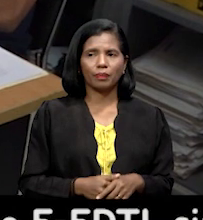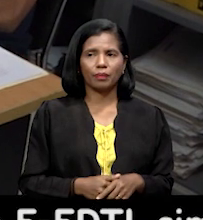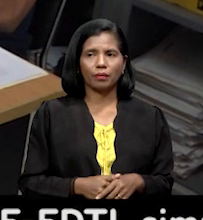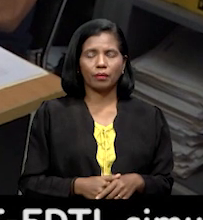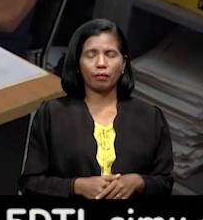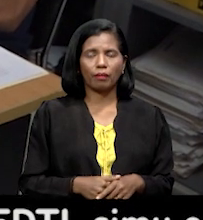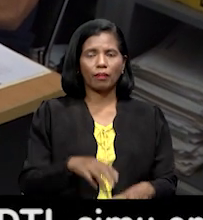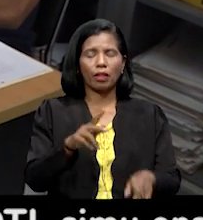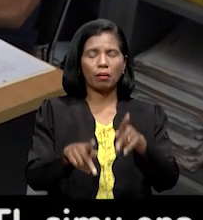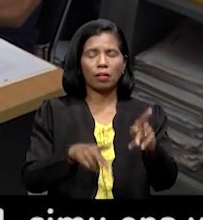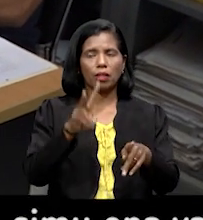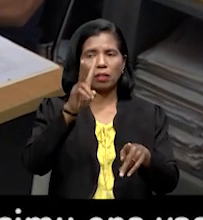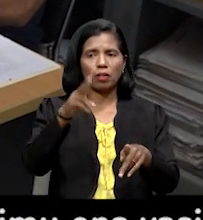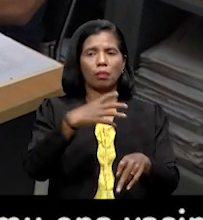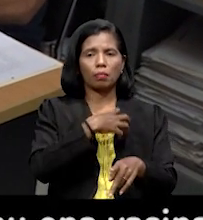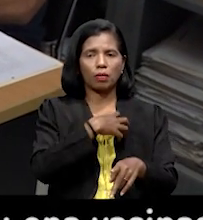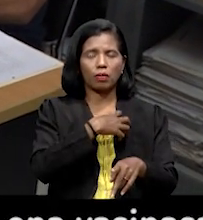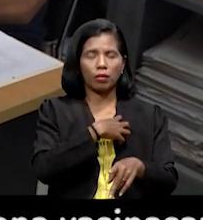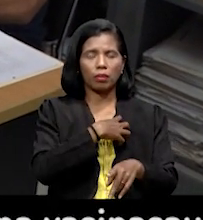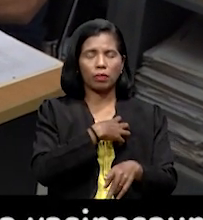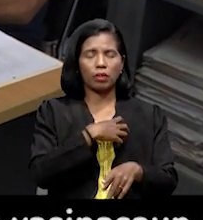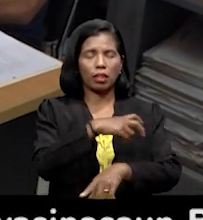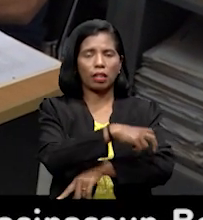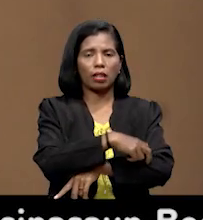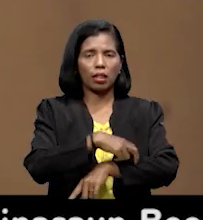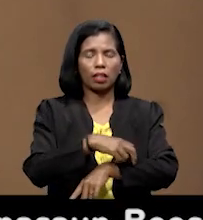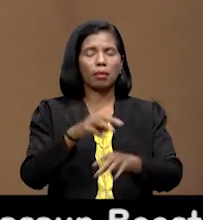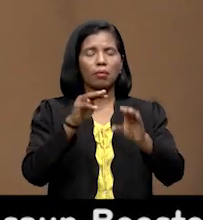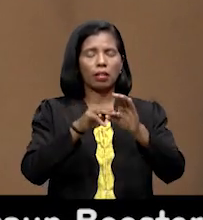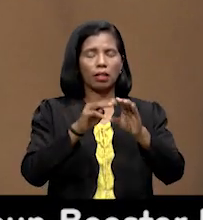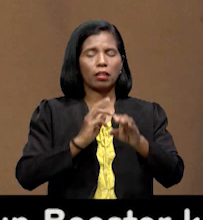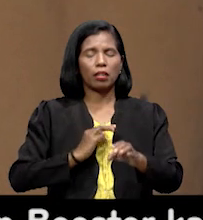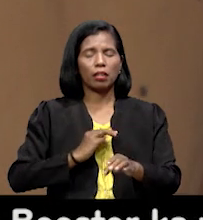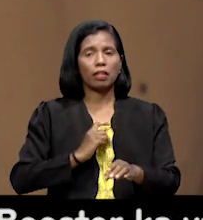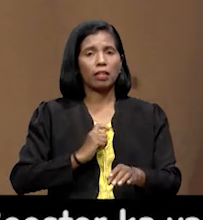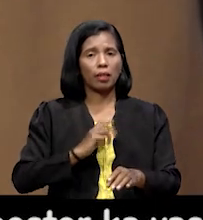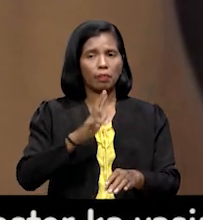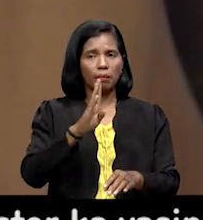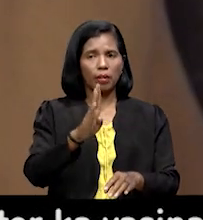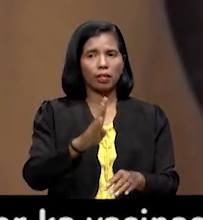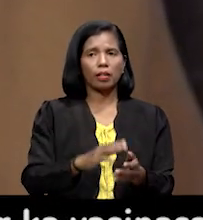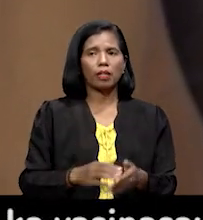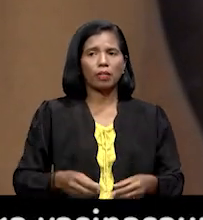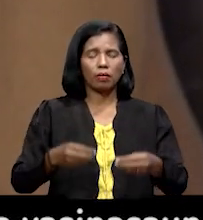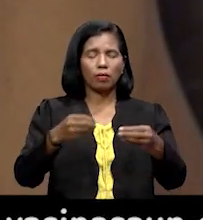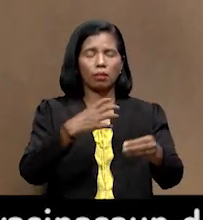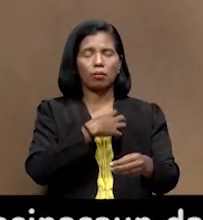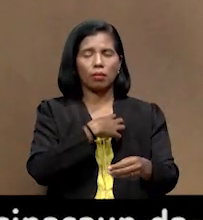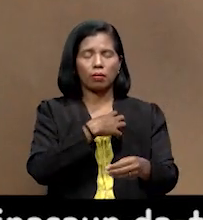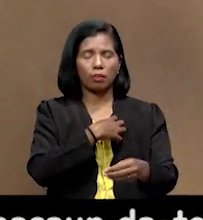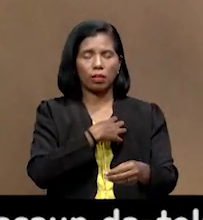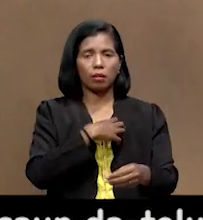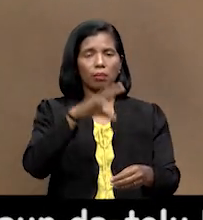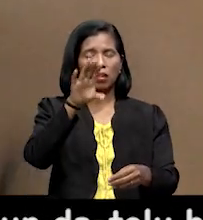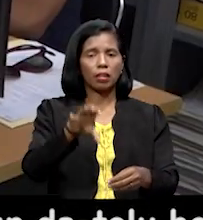Cidadão na Ingrua, né? Polícia Esquadra na Infeto captura e mercado TVC quinta semana, né? Já foi na entrega para a Polícia Esquadra Cristo Rei, onde